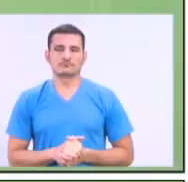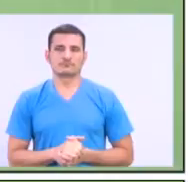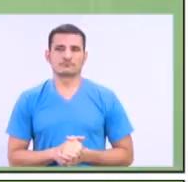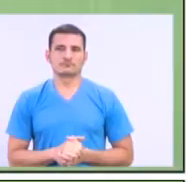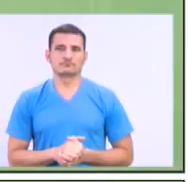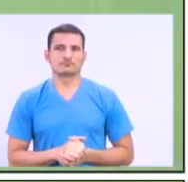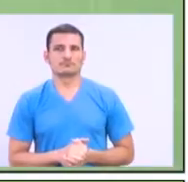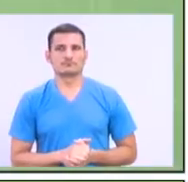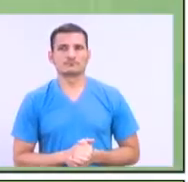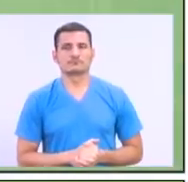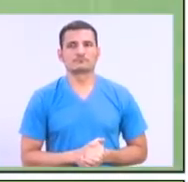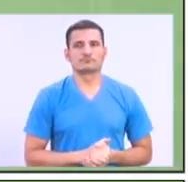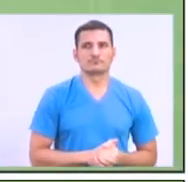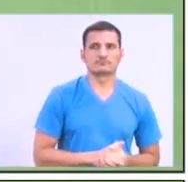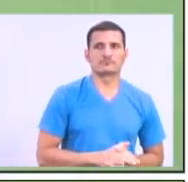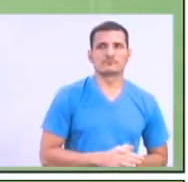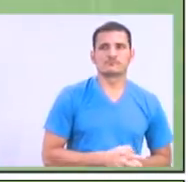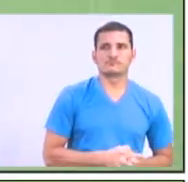comando